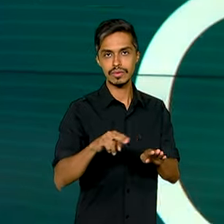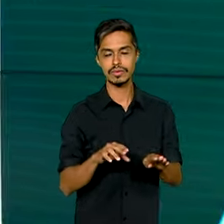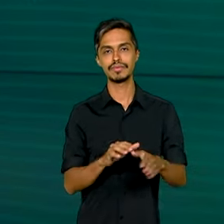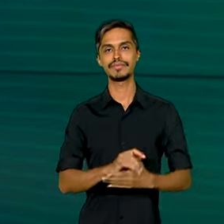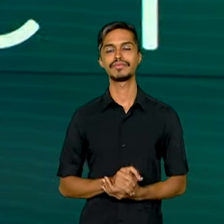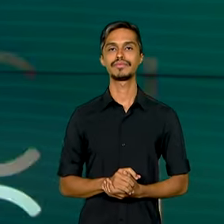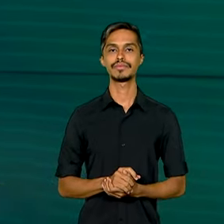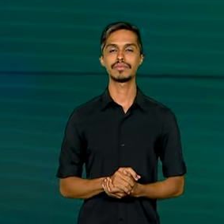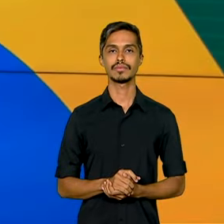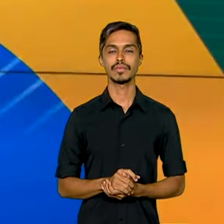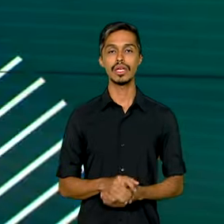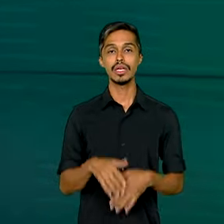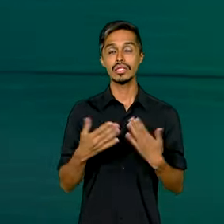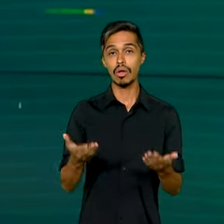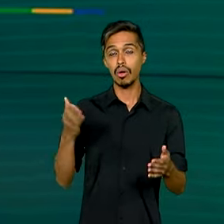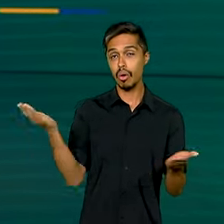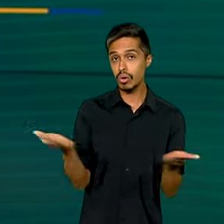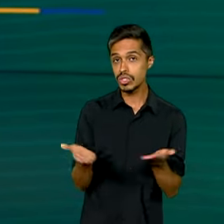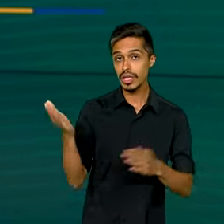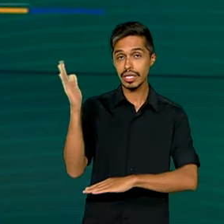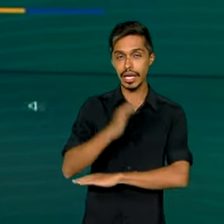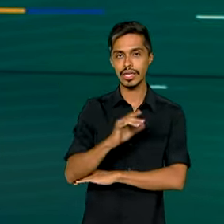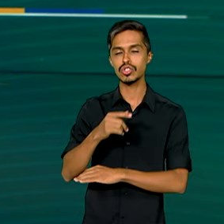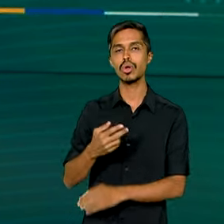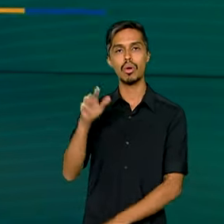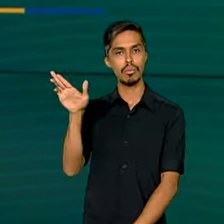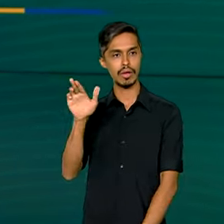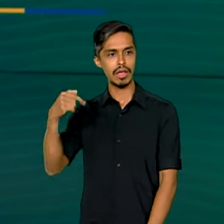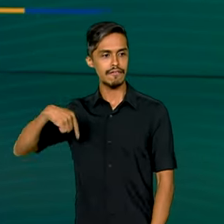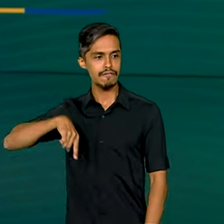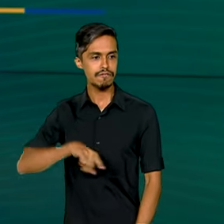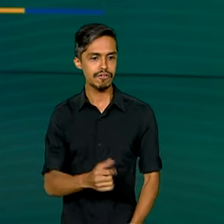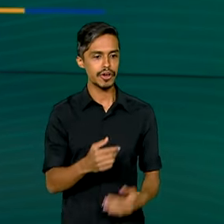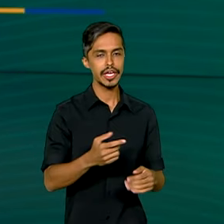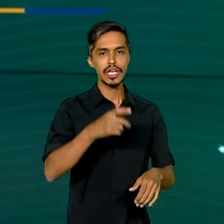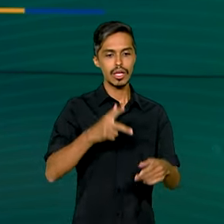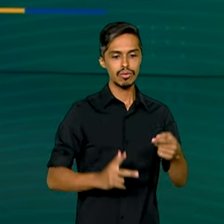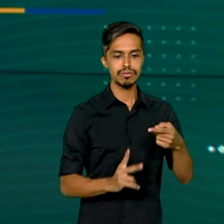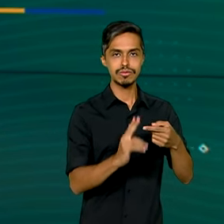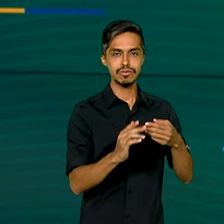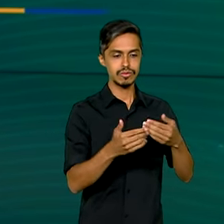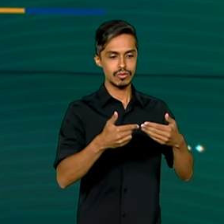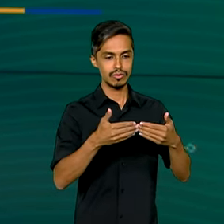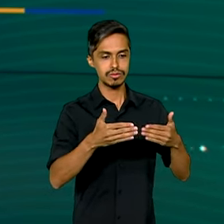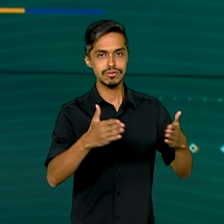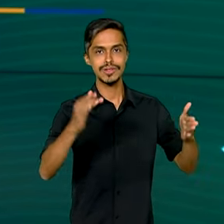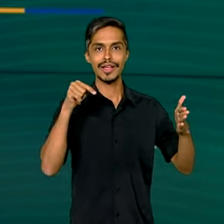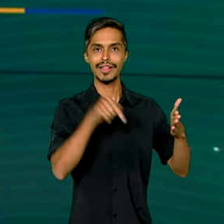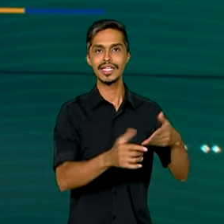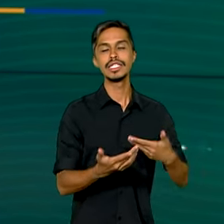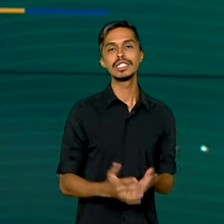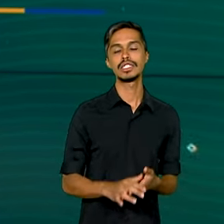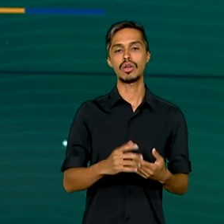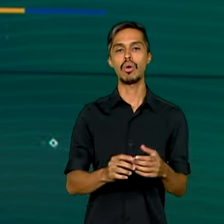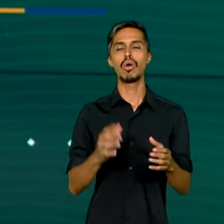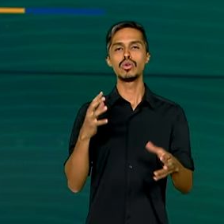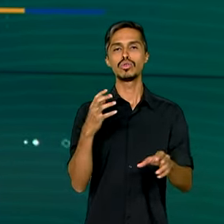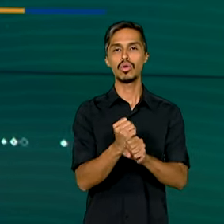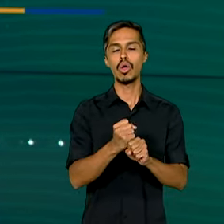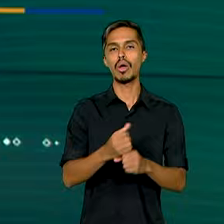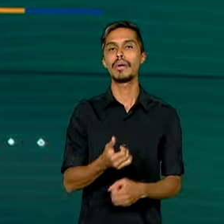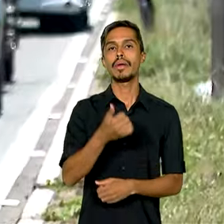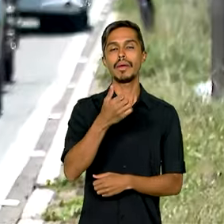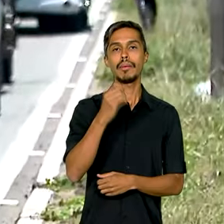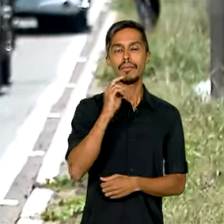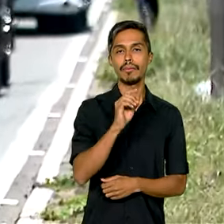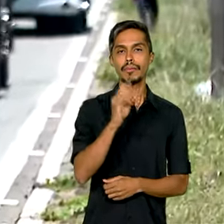na tarde de hoje, o presidente Lula esteve na cidade para a inauguração. A obra do DENIT custou ao todo R$ 500 milhões.